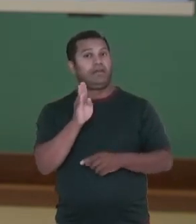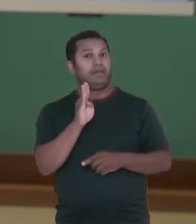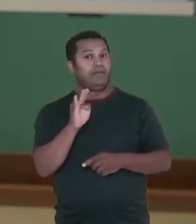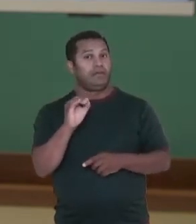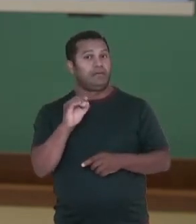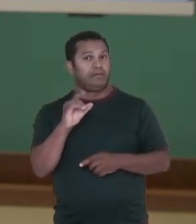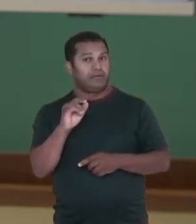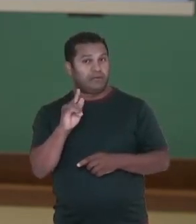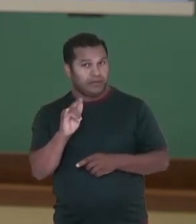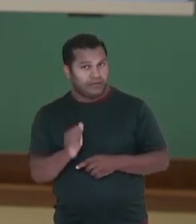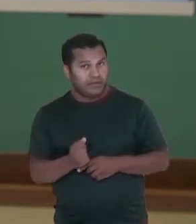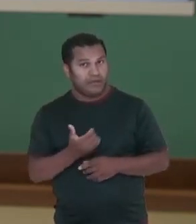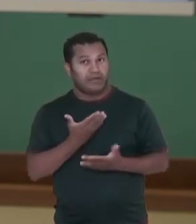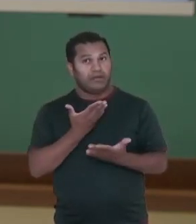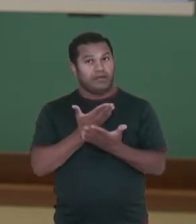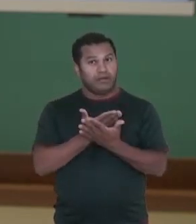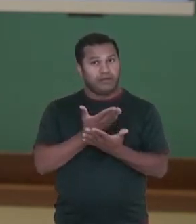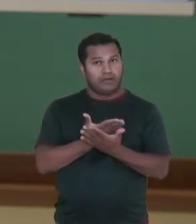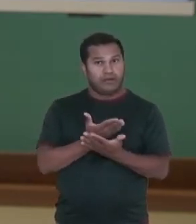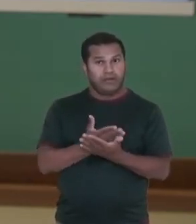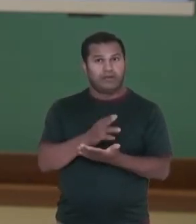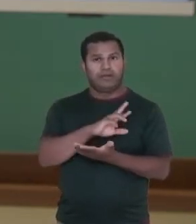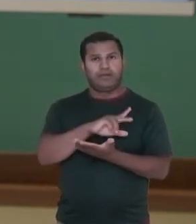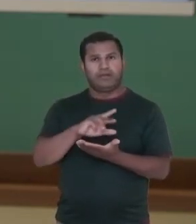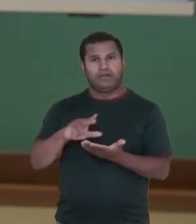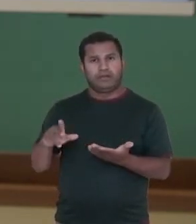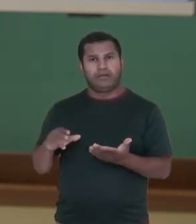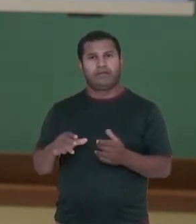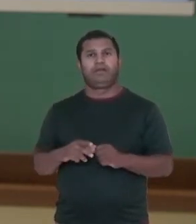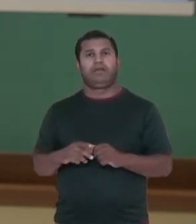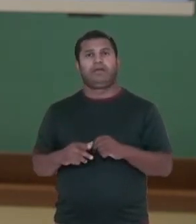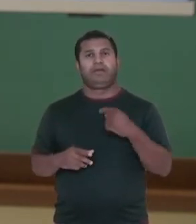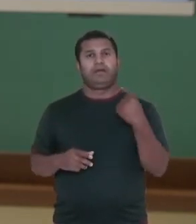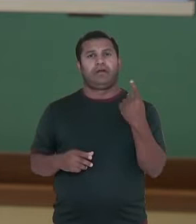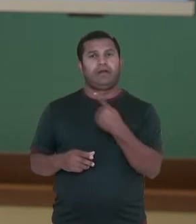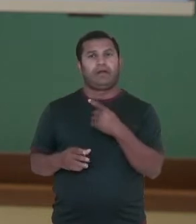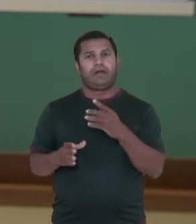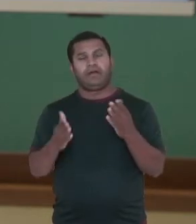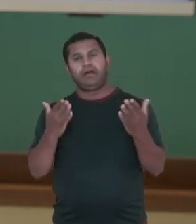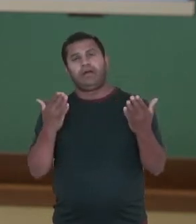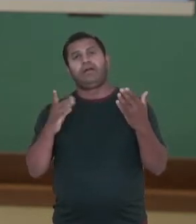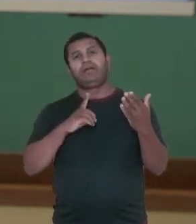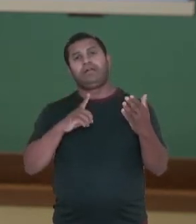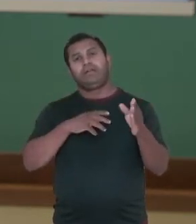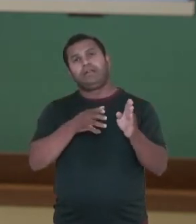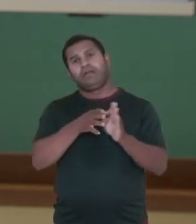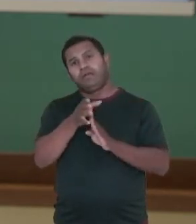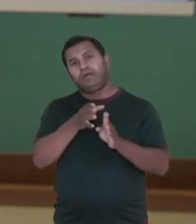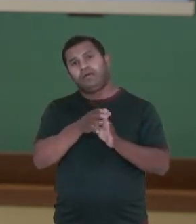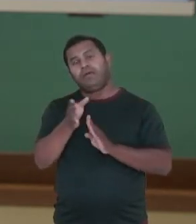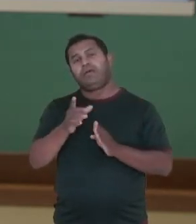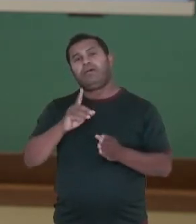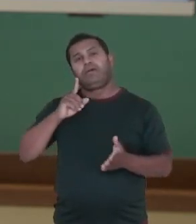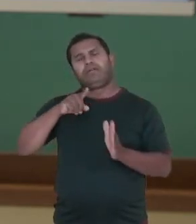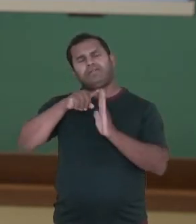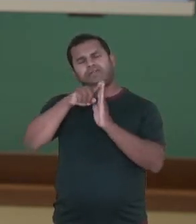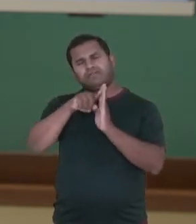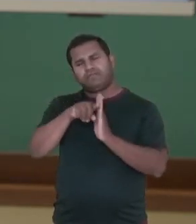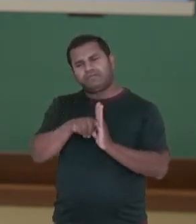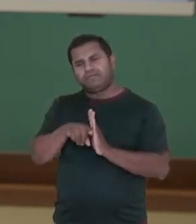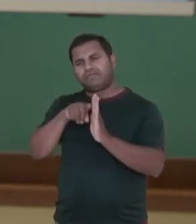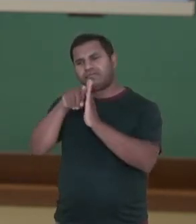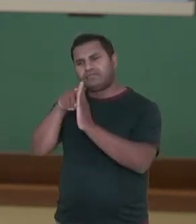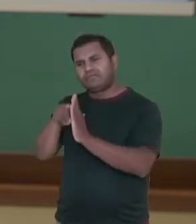Eles se reúnem de vários países e formam esse conselho. E a partir dessa consulta, né, de várias opiniões,